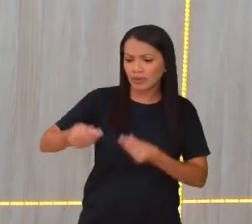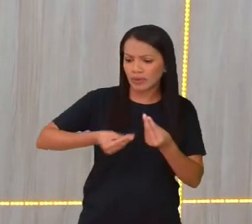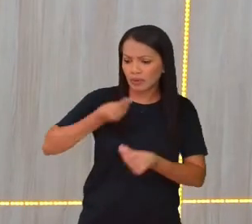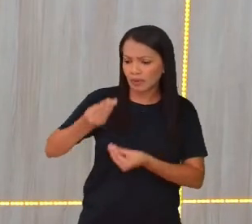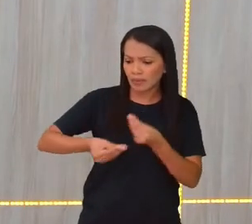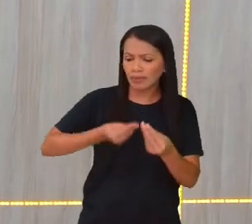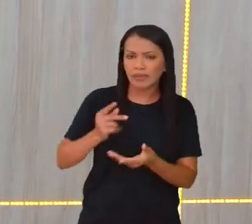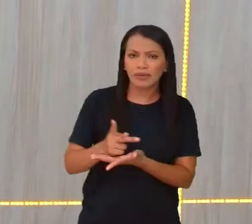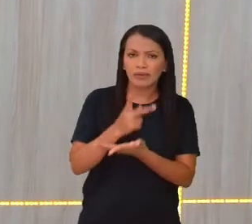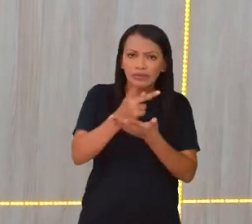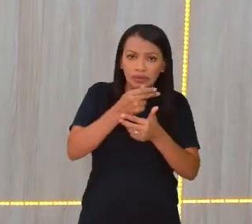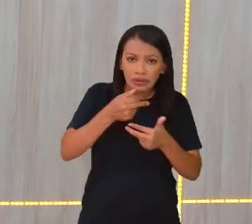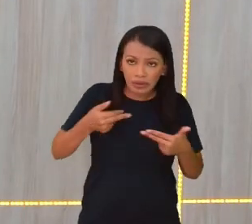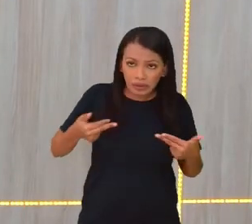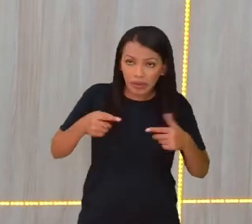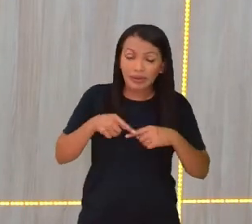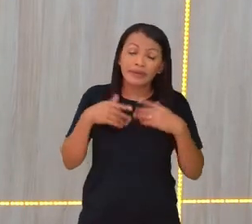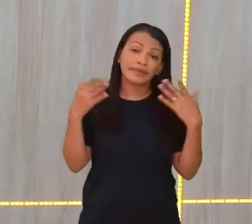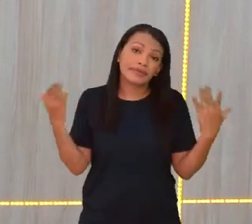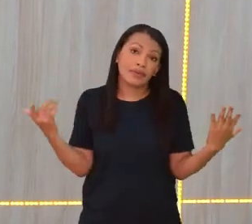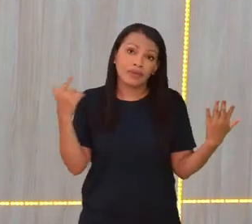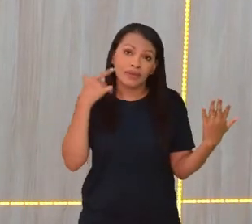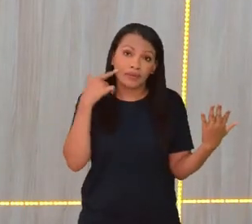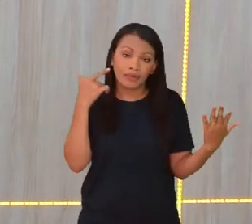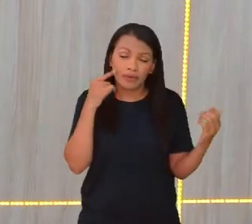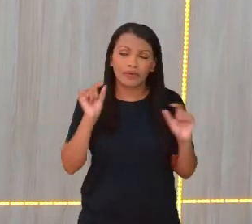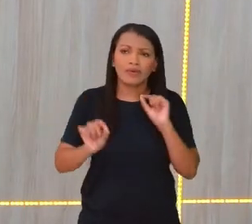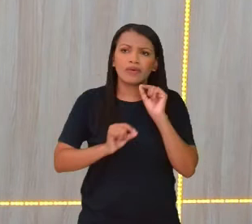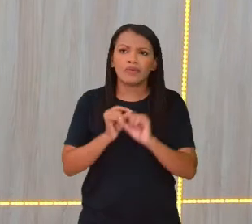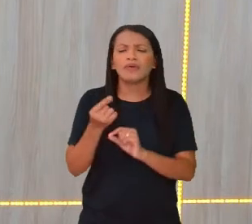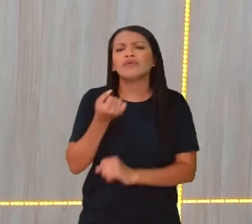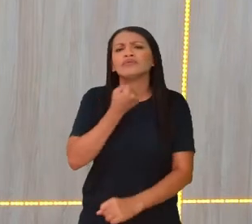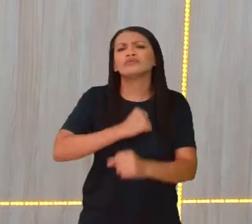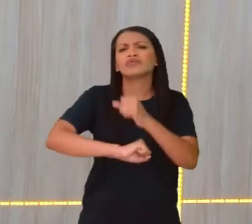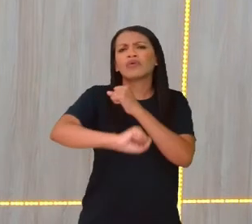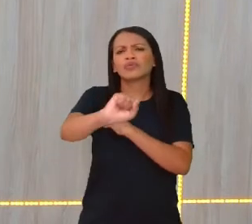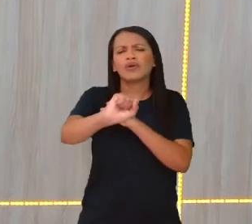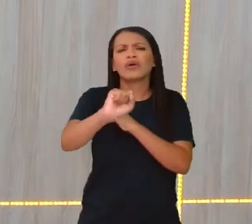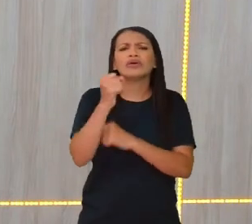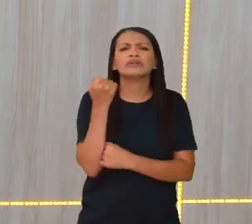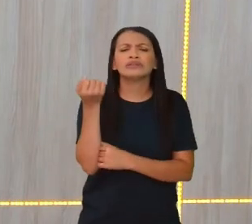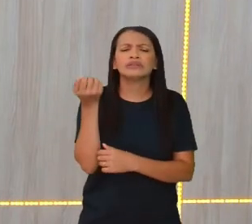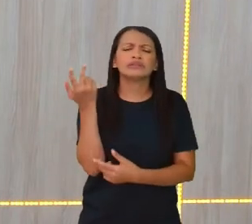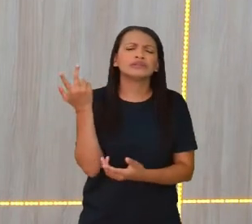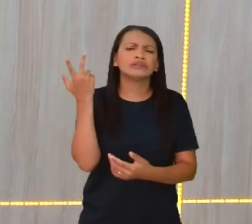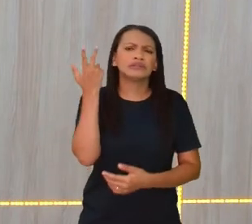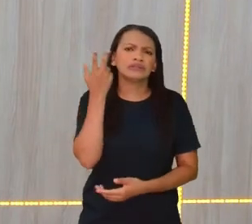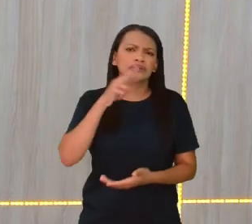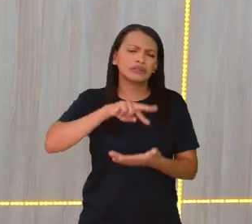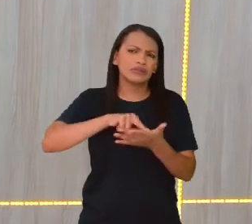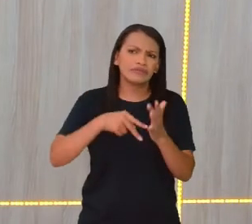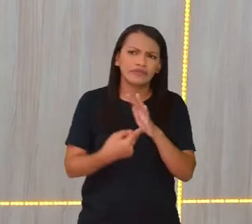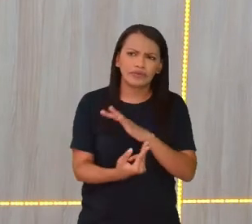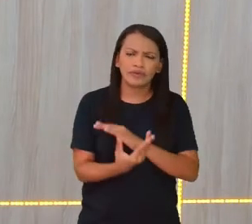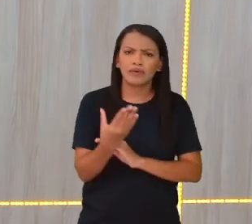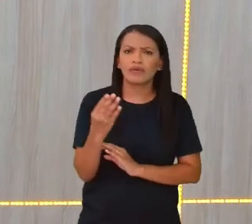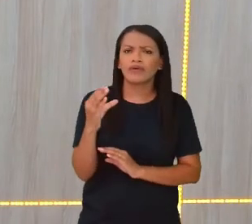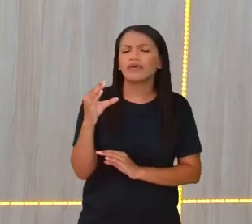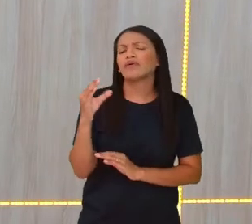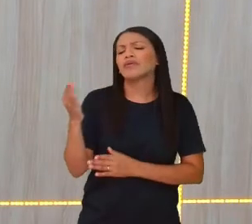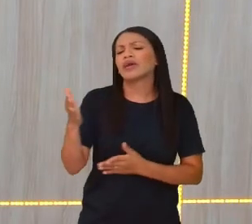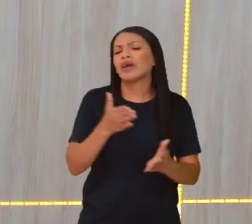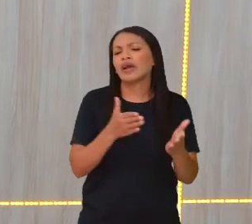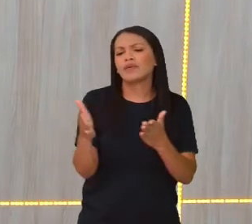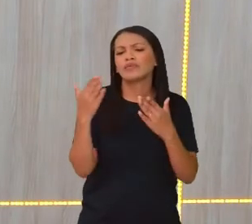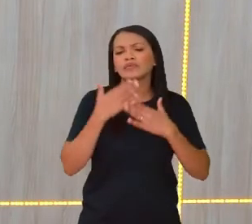bem como acontece. Então, o judô, que aí significa caminho suave, né? Quando a gente vai ver ali,